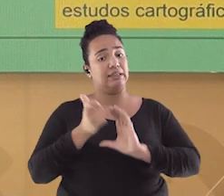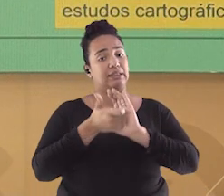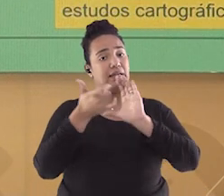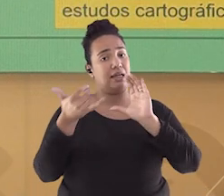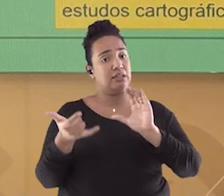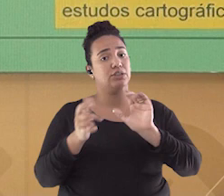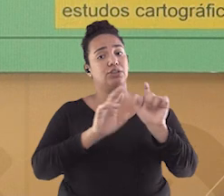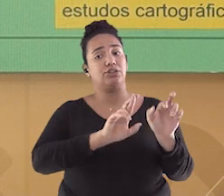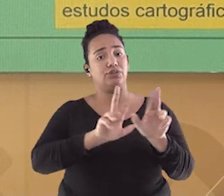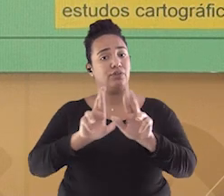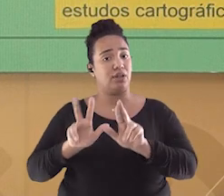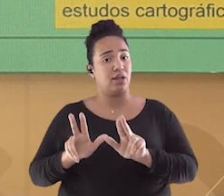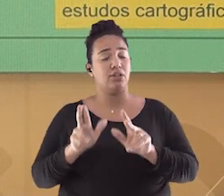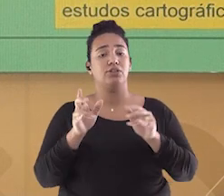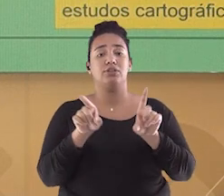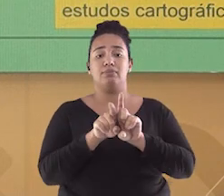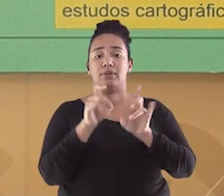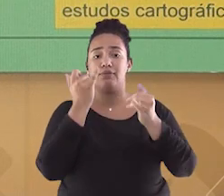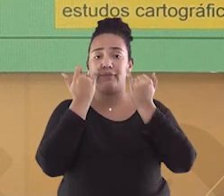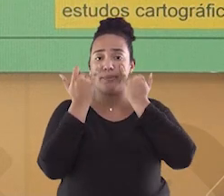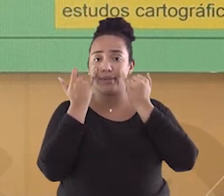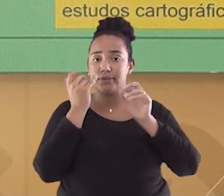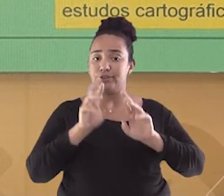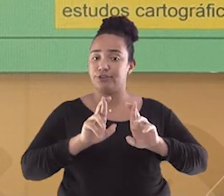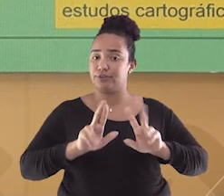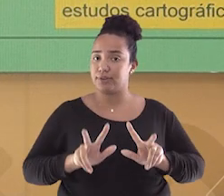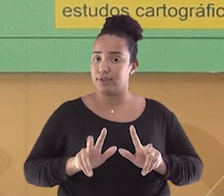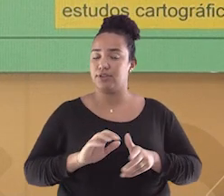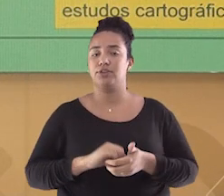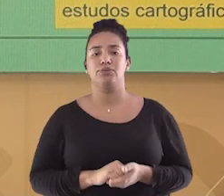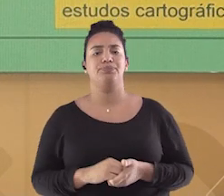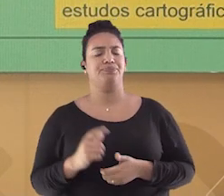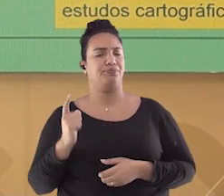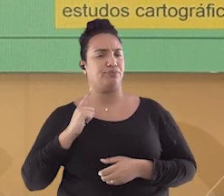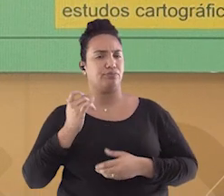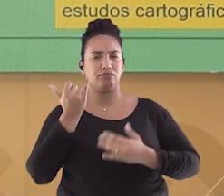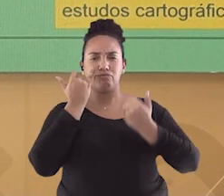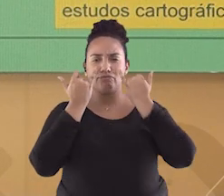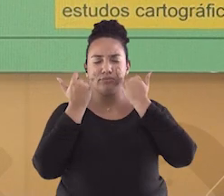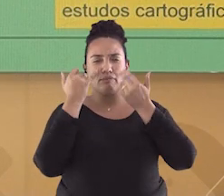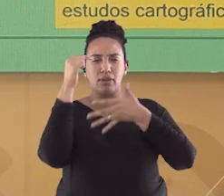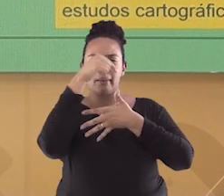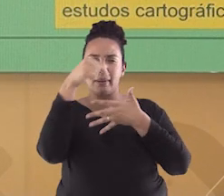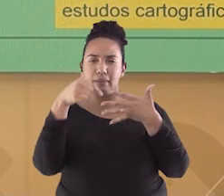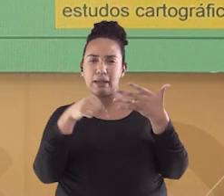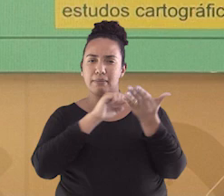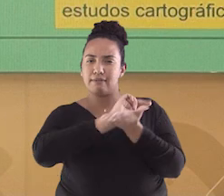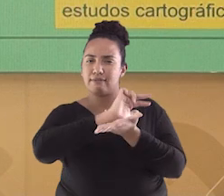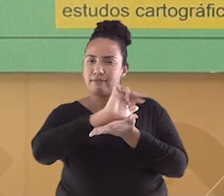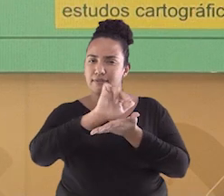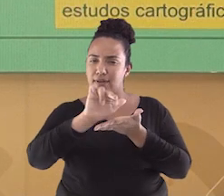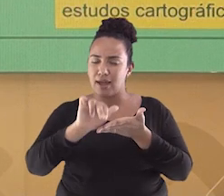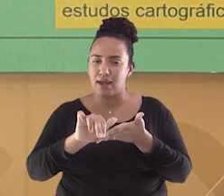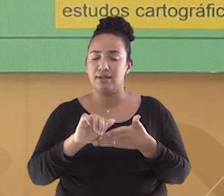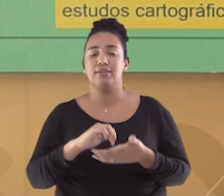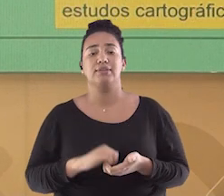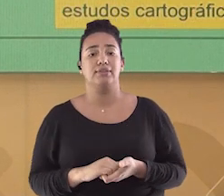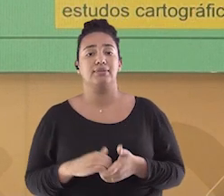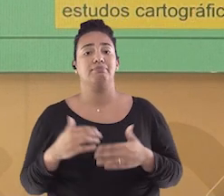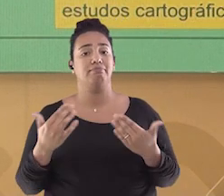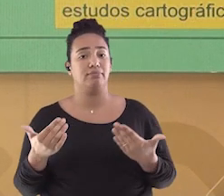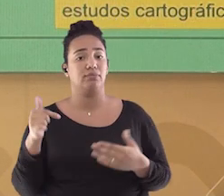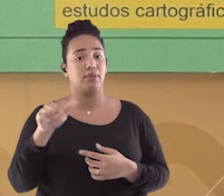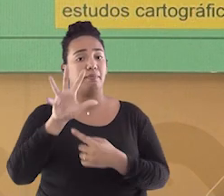para representar apenas um tipo de informação. Há um grande leque de dados e informações para serem